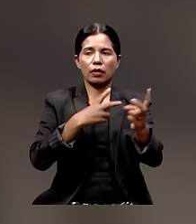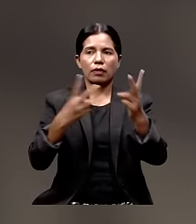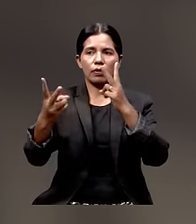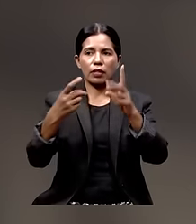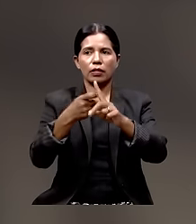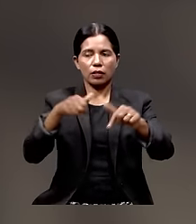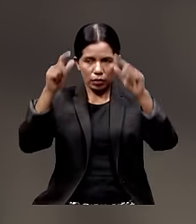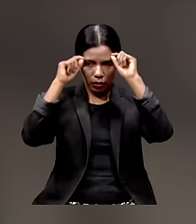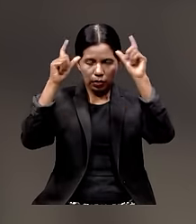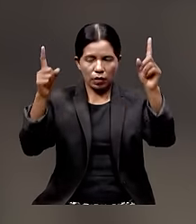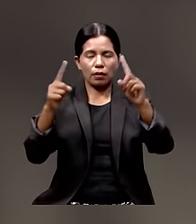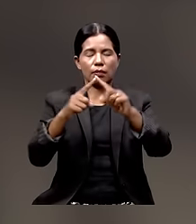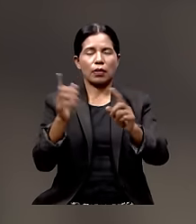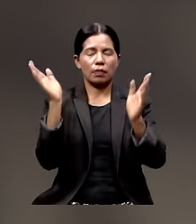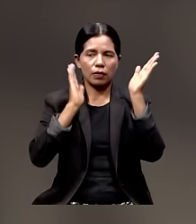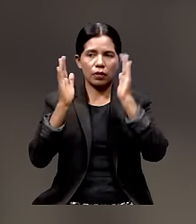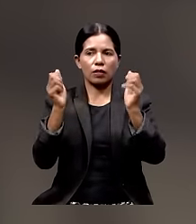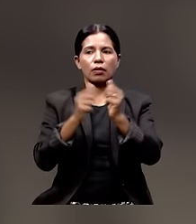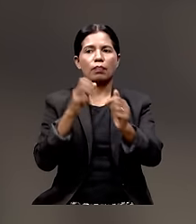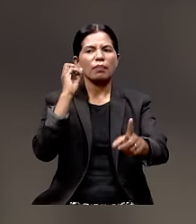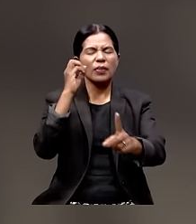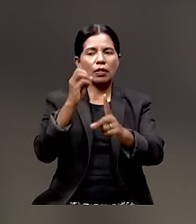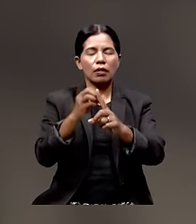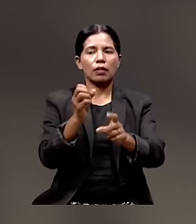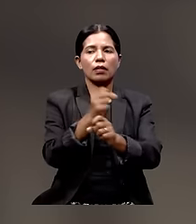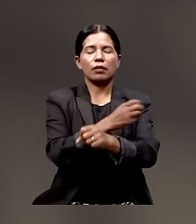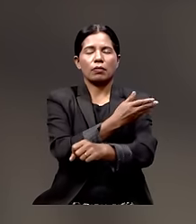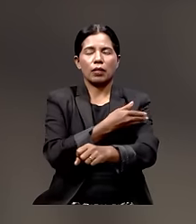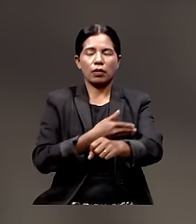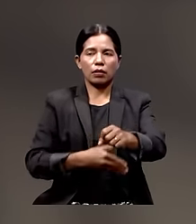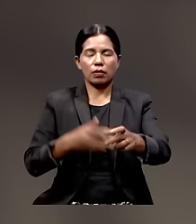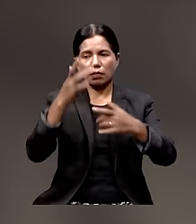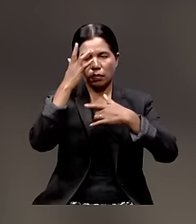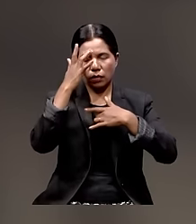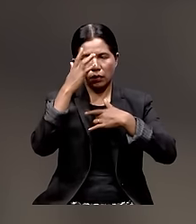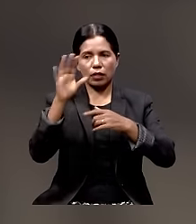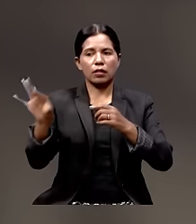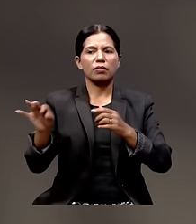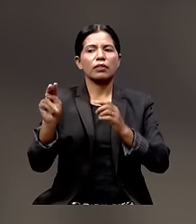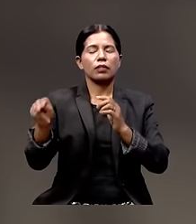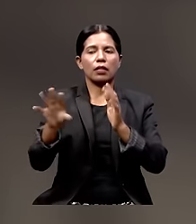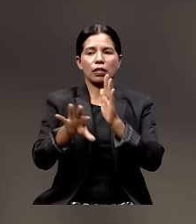husi Timor Leste ba Malásia ho objetivo atu ba halo operação ba moras ne be nia hetan.